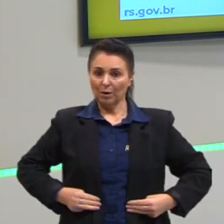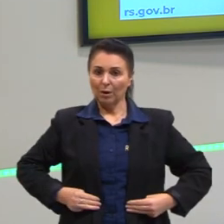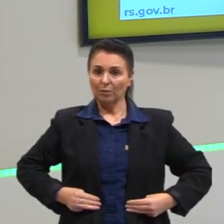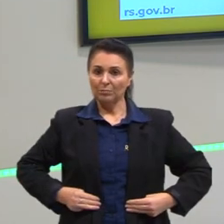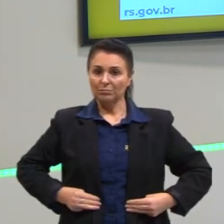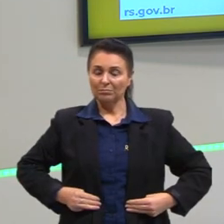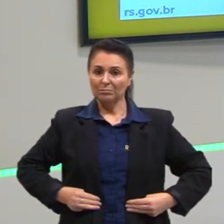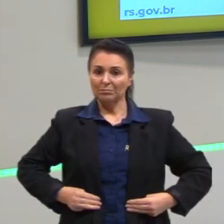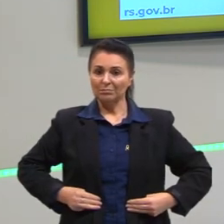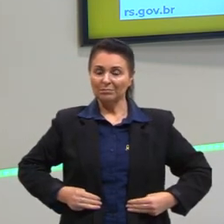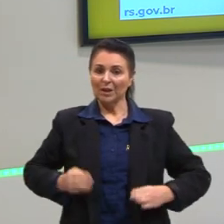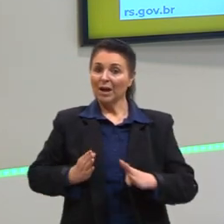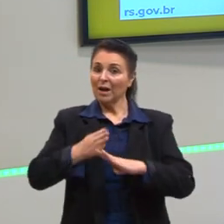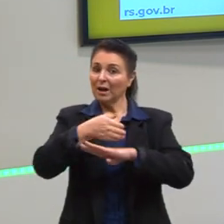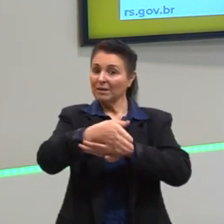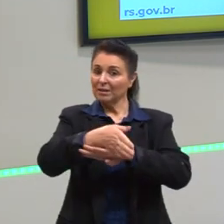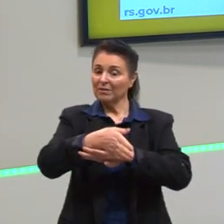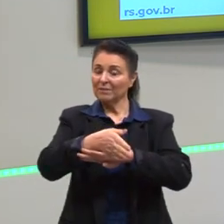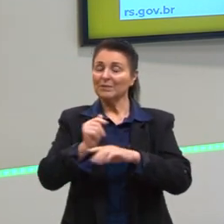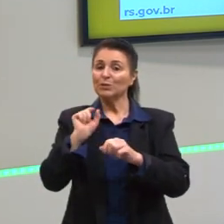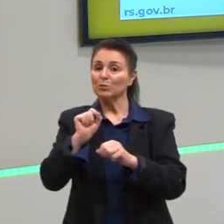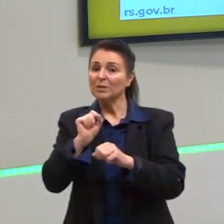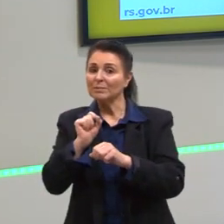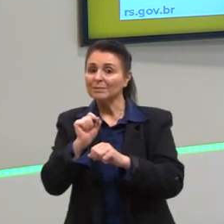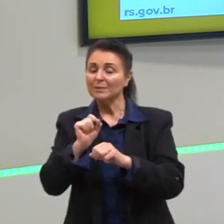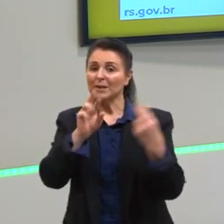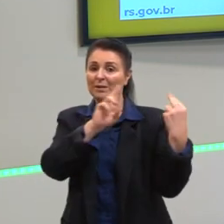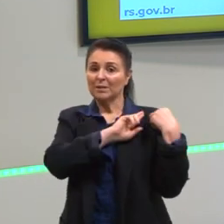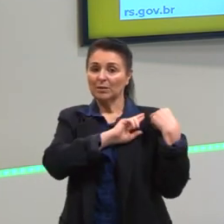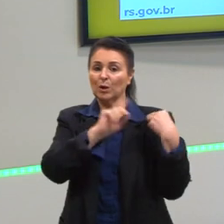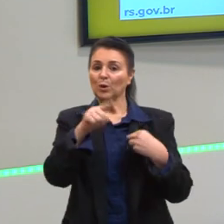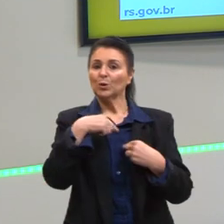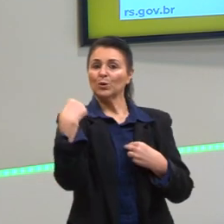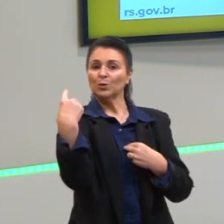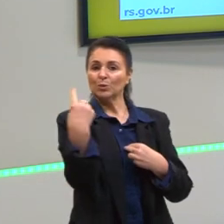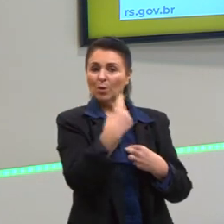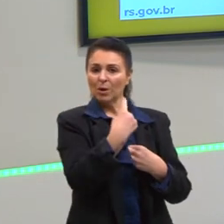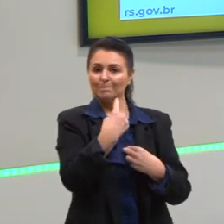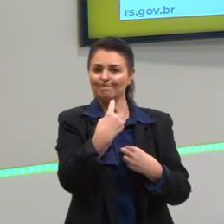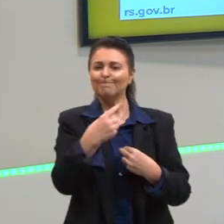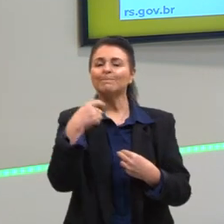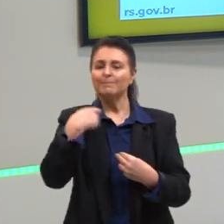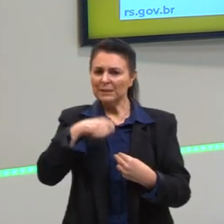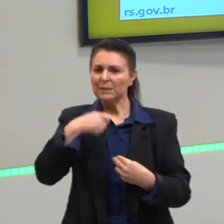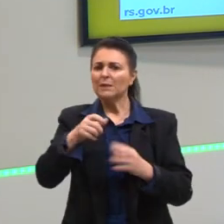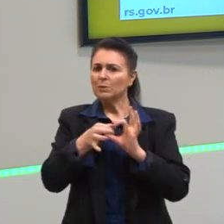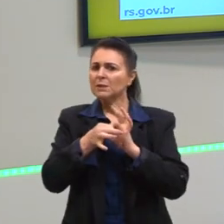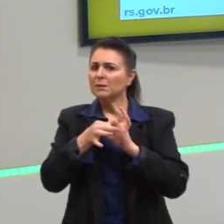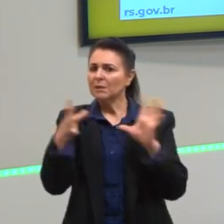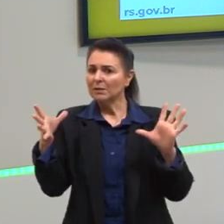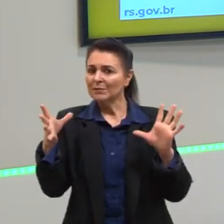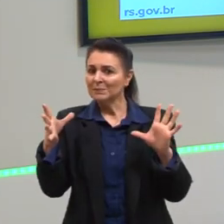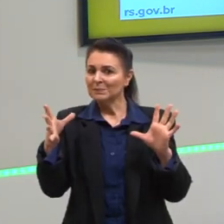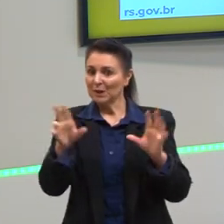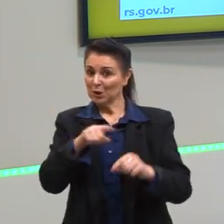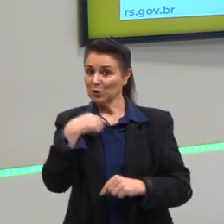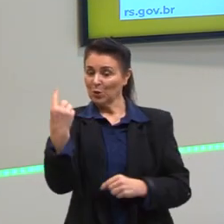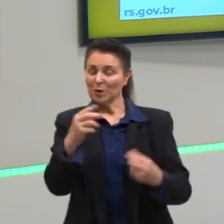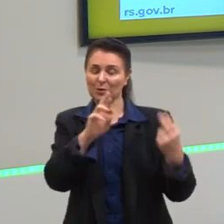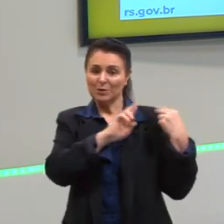dessa sua responsabilidade né Nós somos condenados a ser Livres estão os nossos atos nós somos